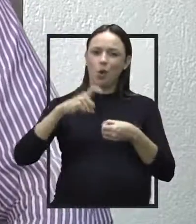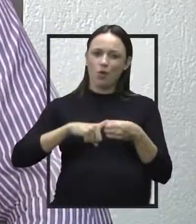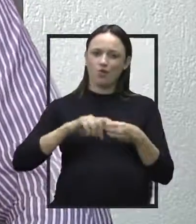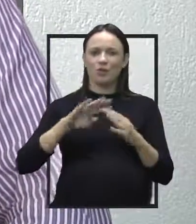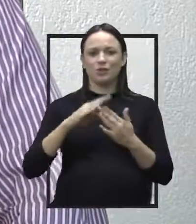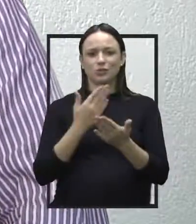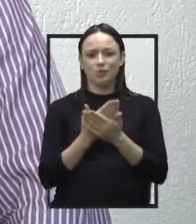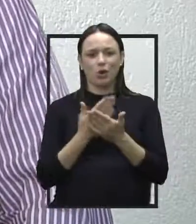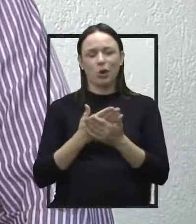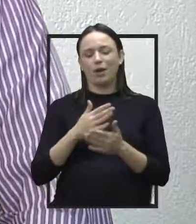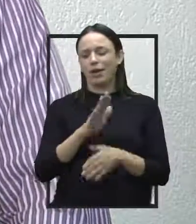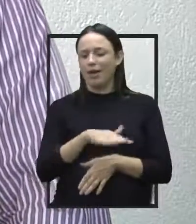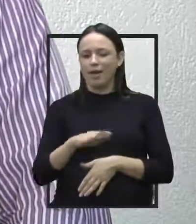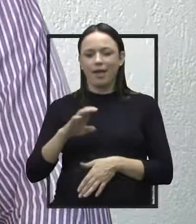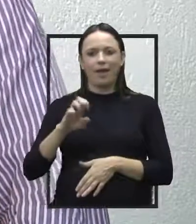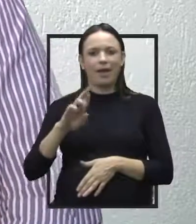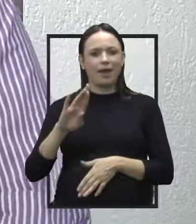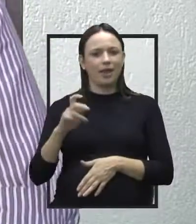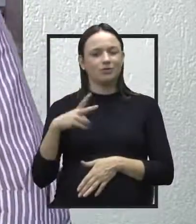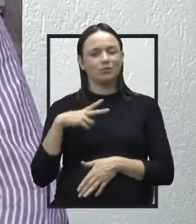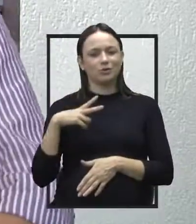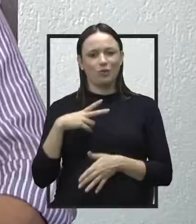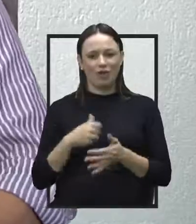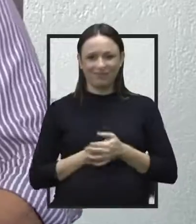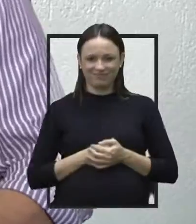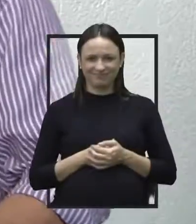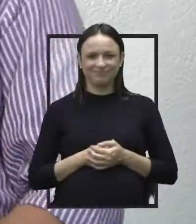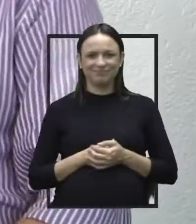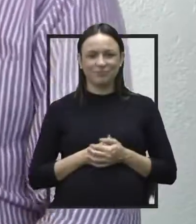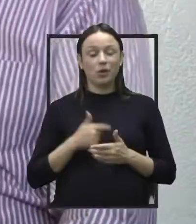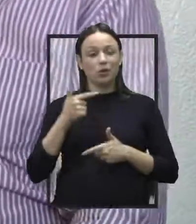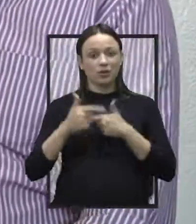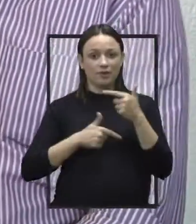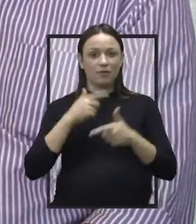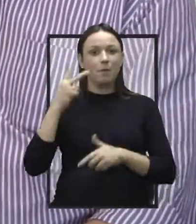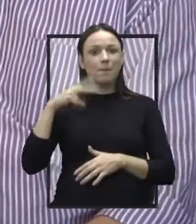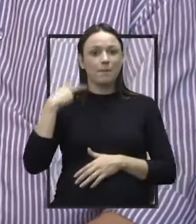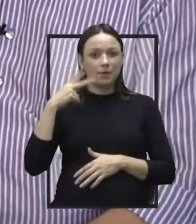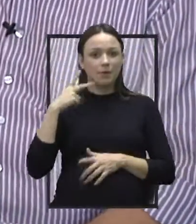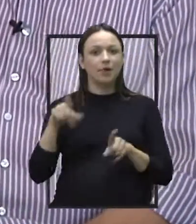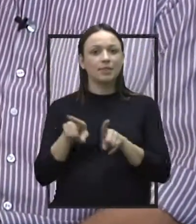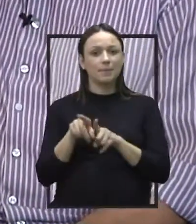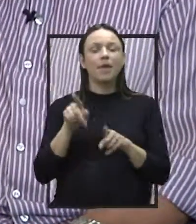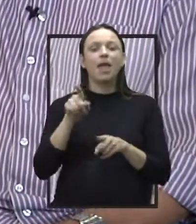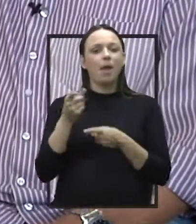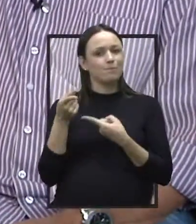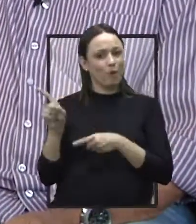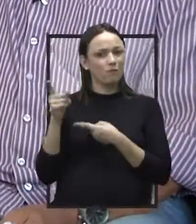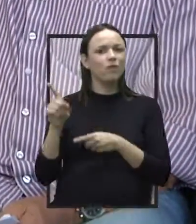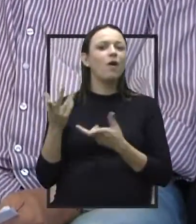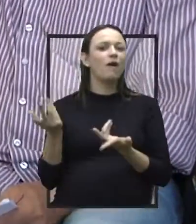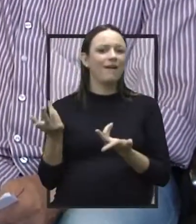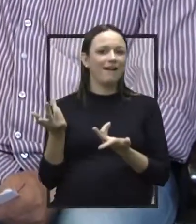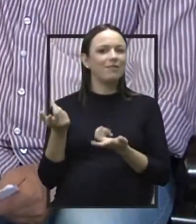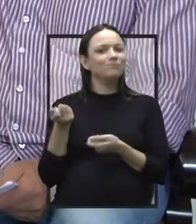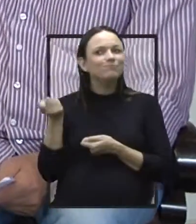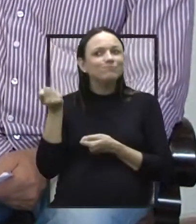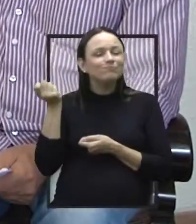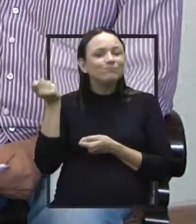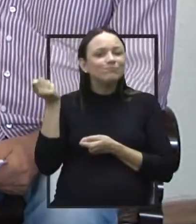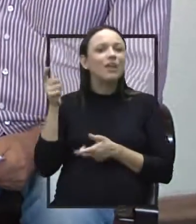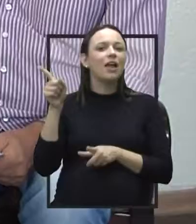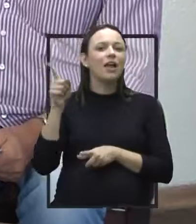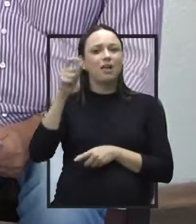as escolas, creche particulares. O trabalho do vereador também é provocar o Poder Executivo, né, para que projetos